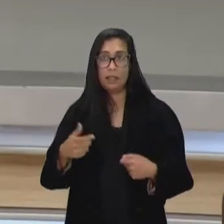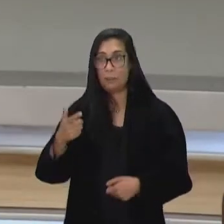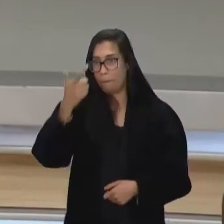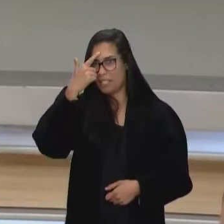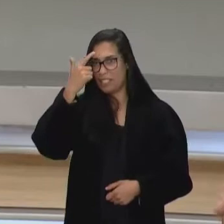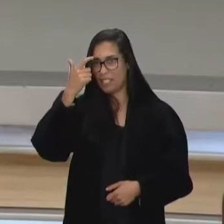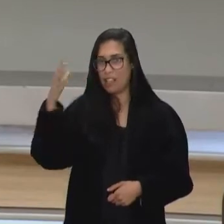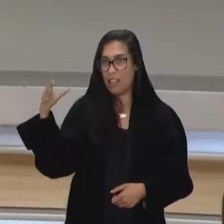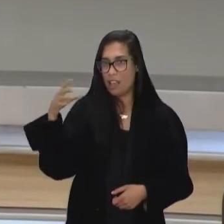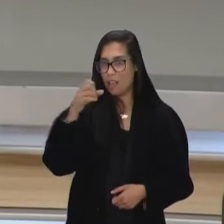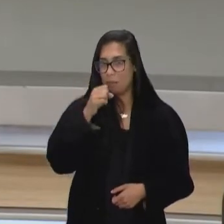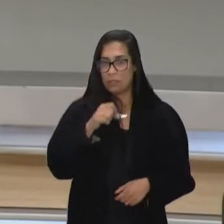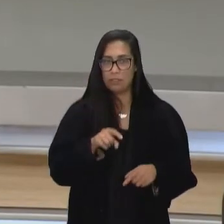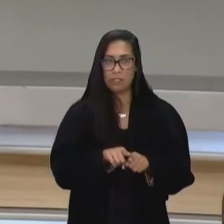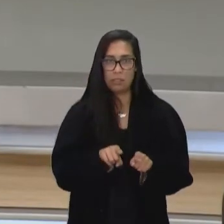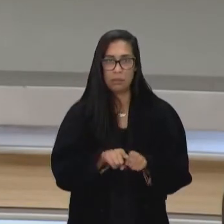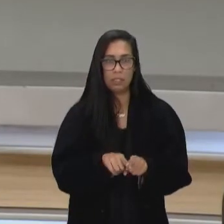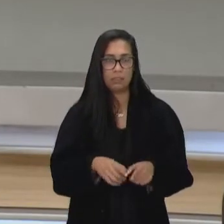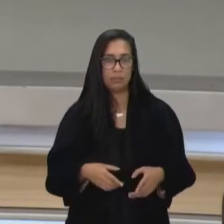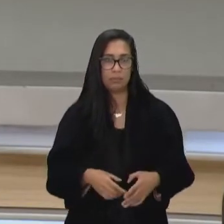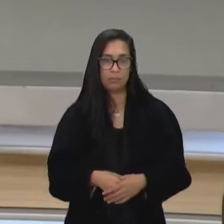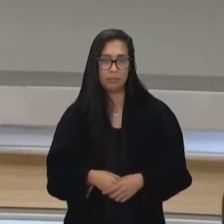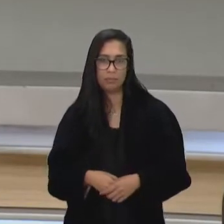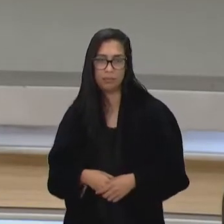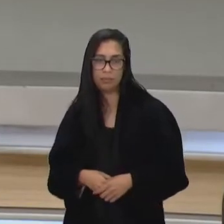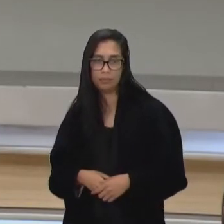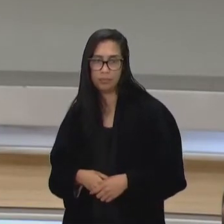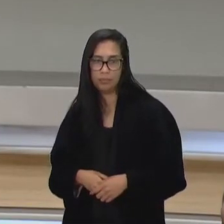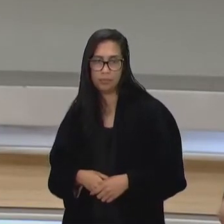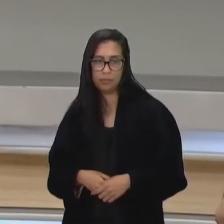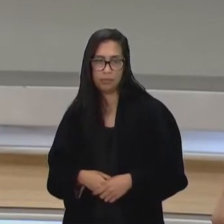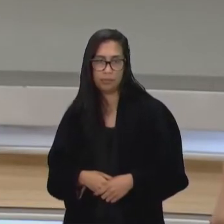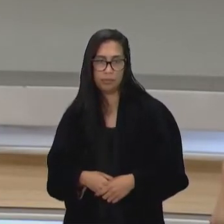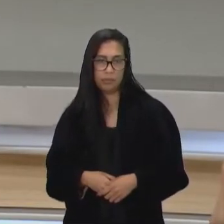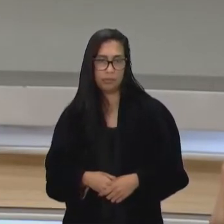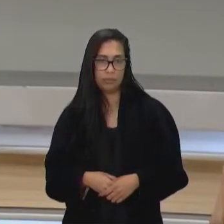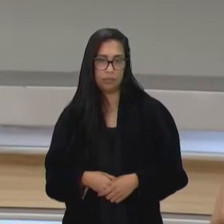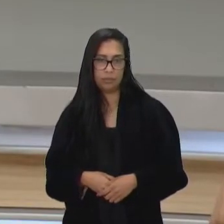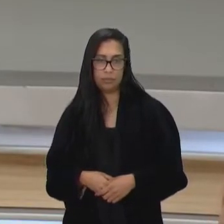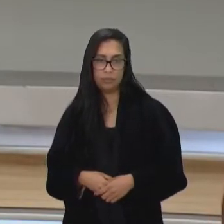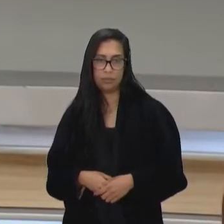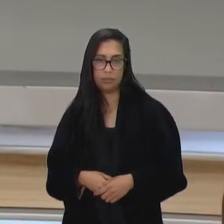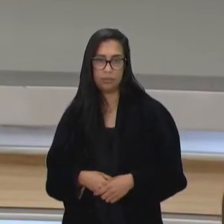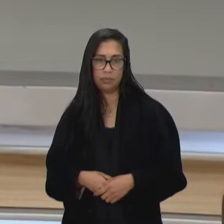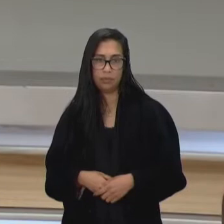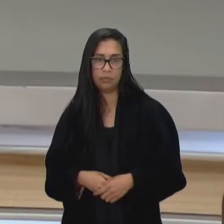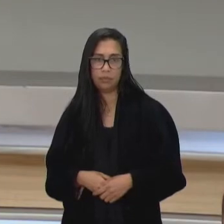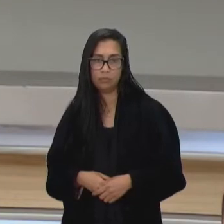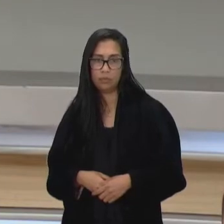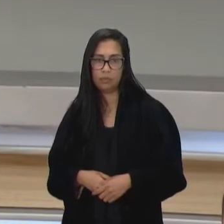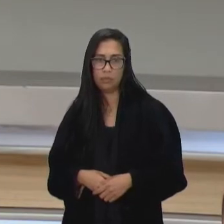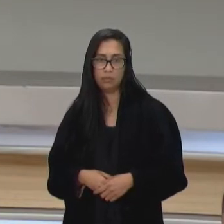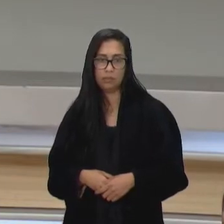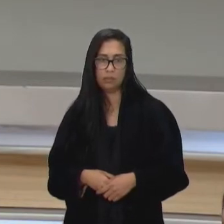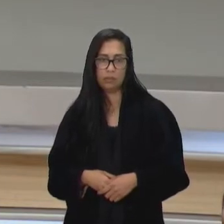tá, aconteceu isso. Não, pera aí, gente, que eu vou pensar aqui o que aconteceu com você, então. Você caiu. É